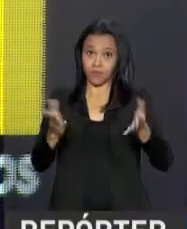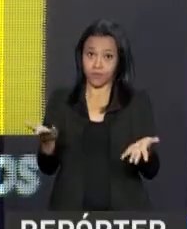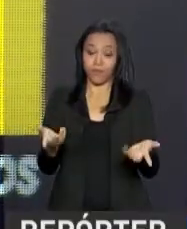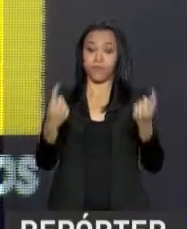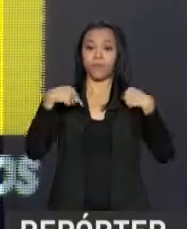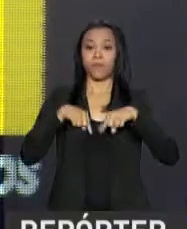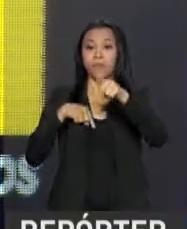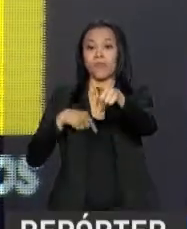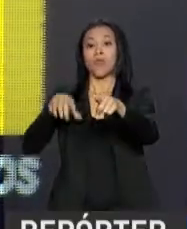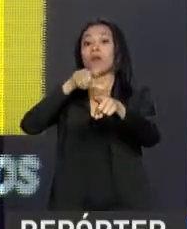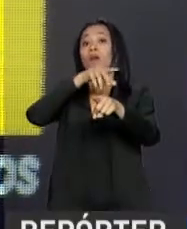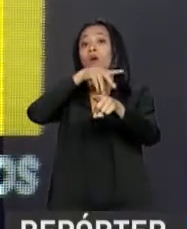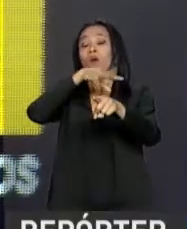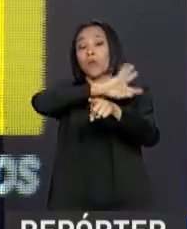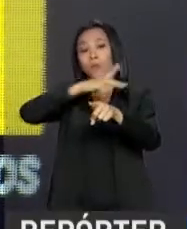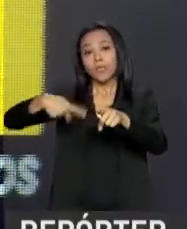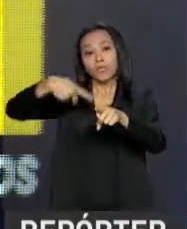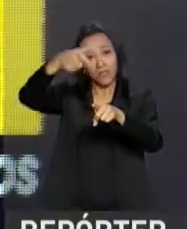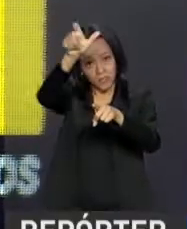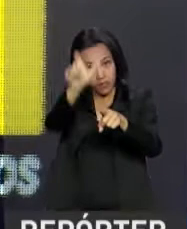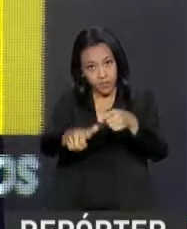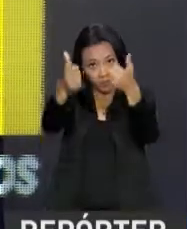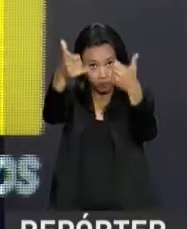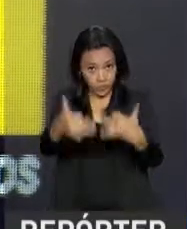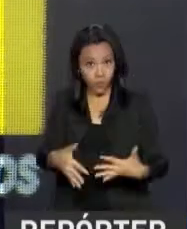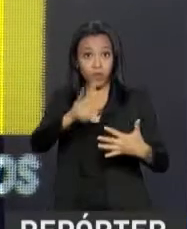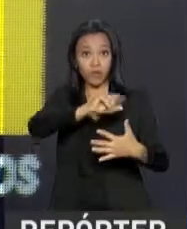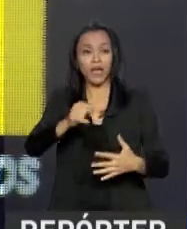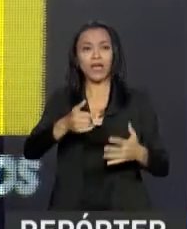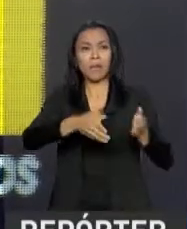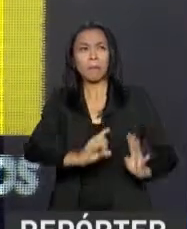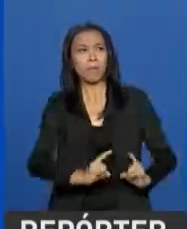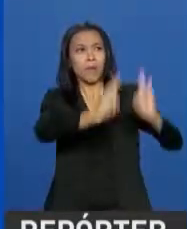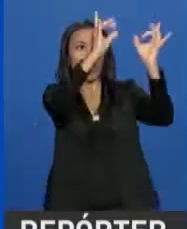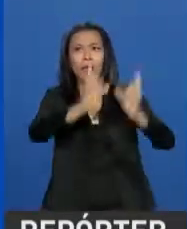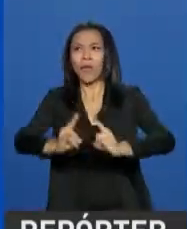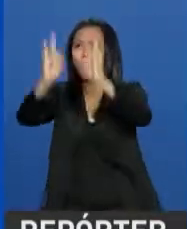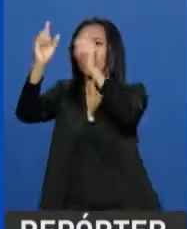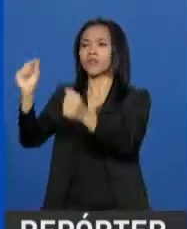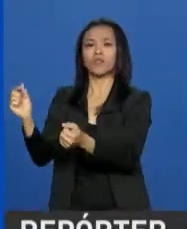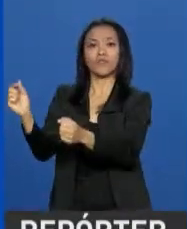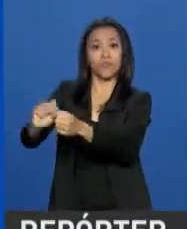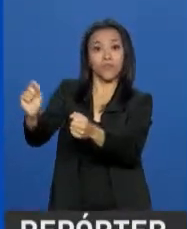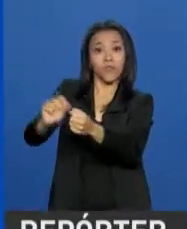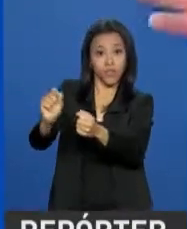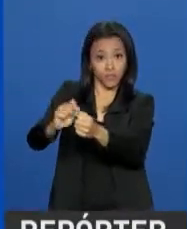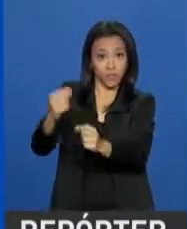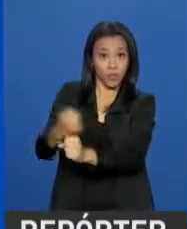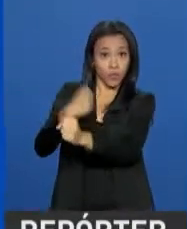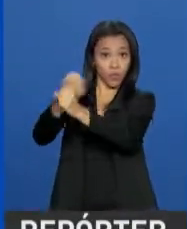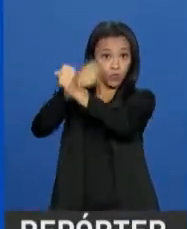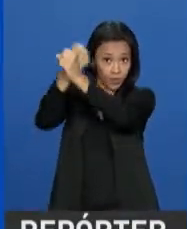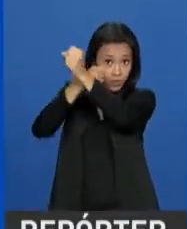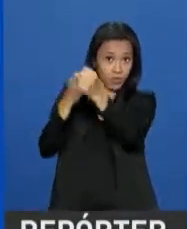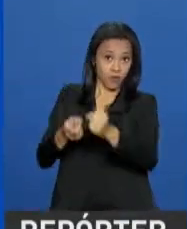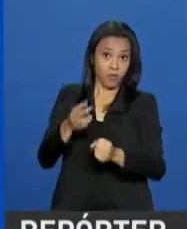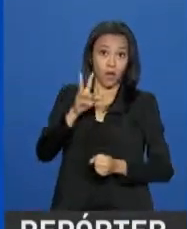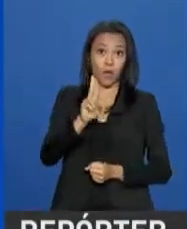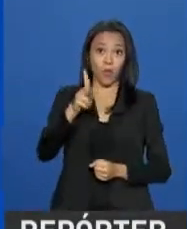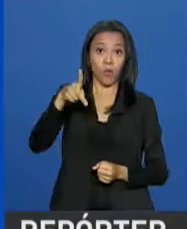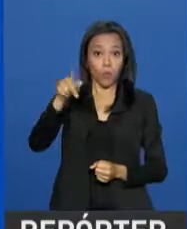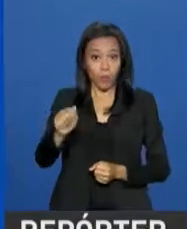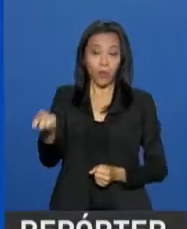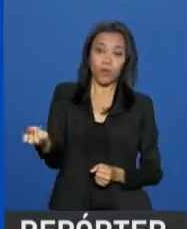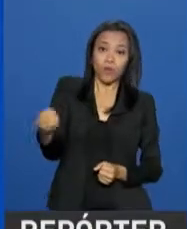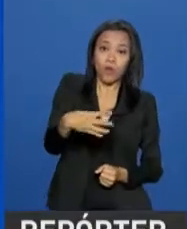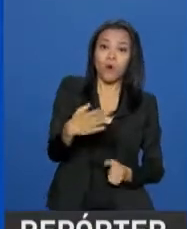ainda que as prefeituras vão poder transformar prédios feitos para upas em novas unidades de saúde temer autorizou